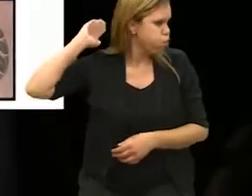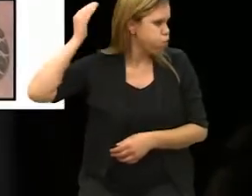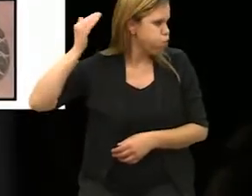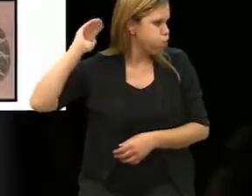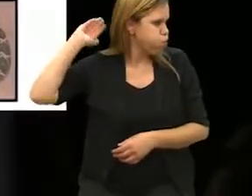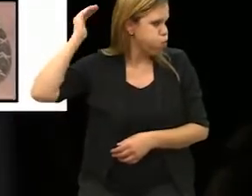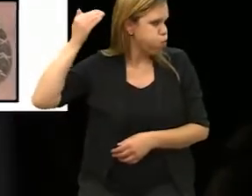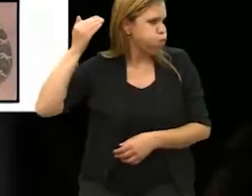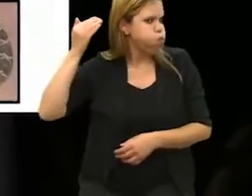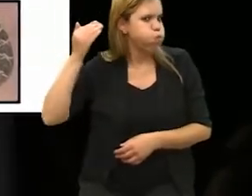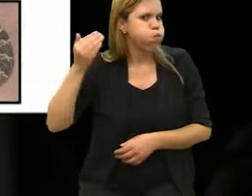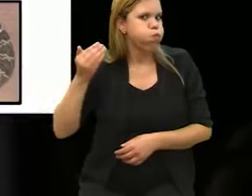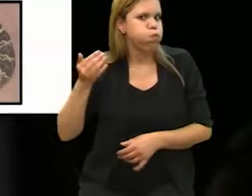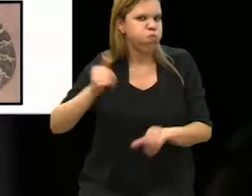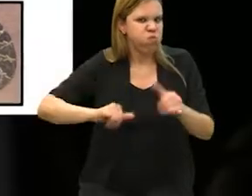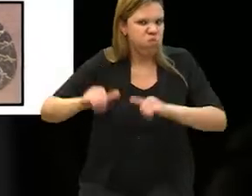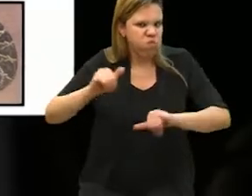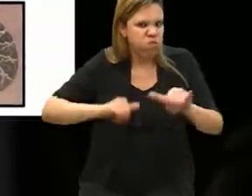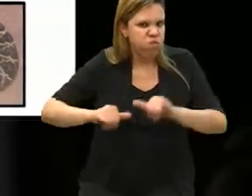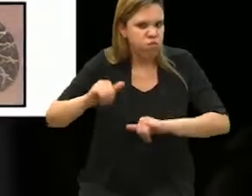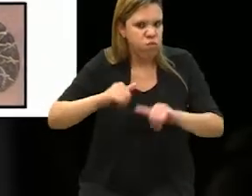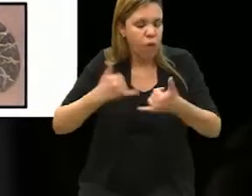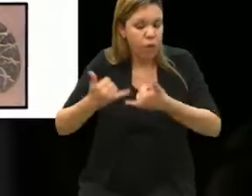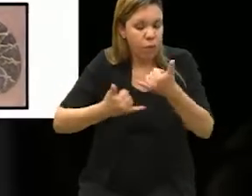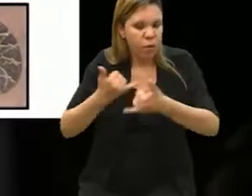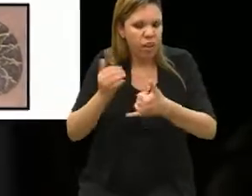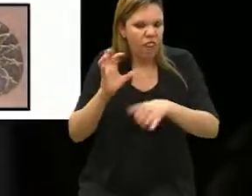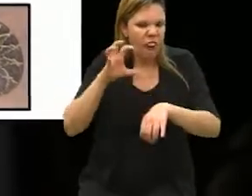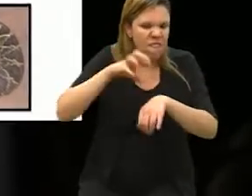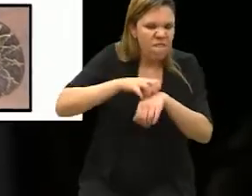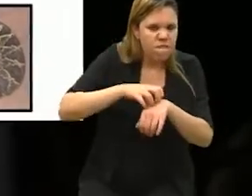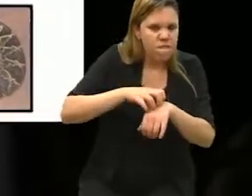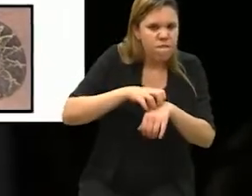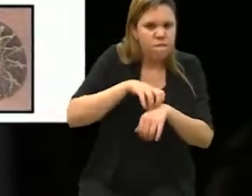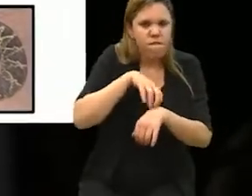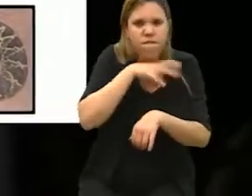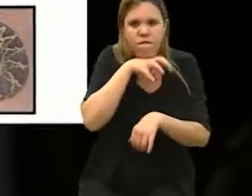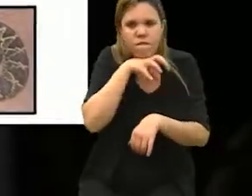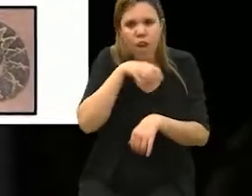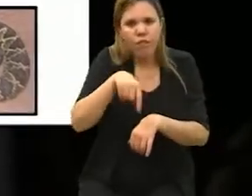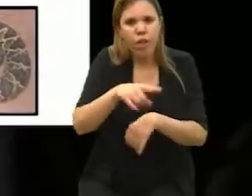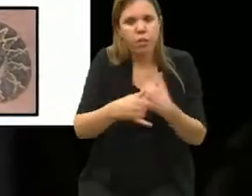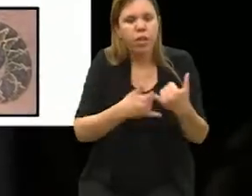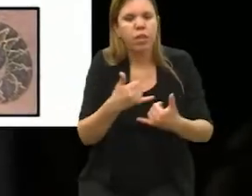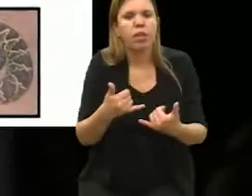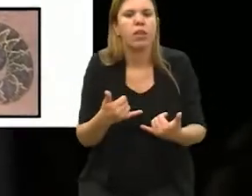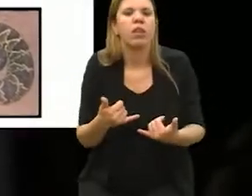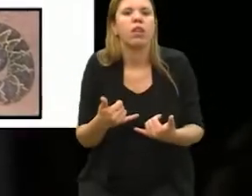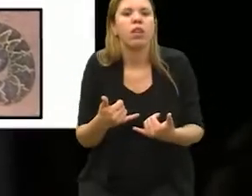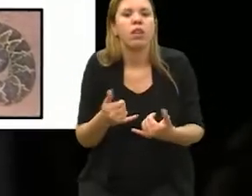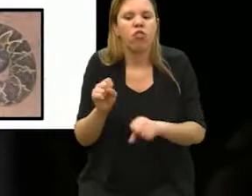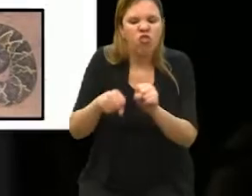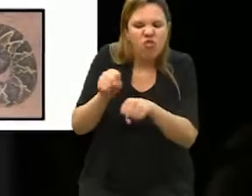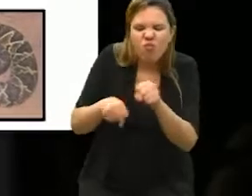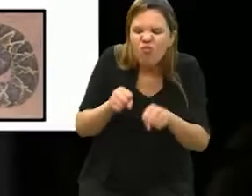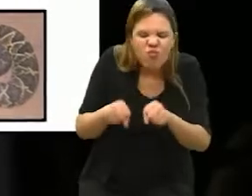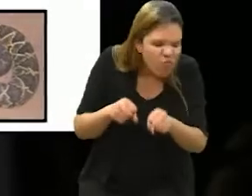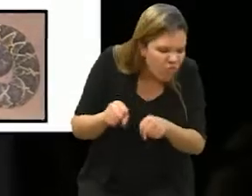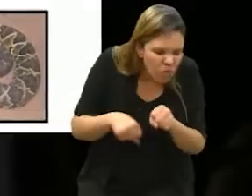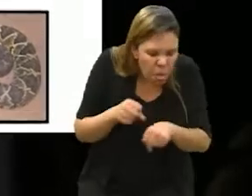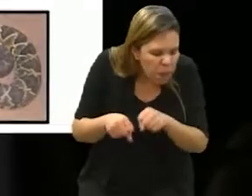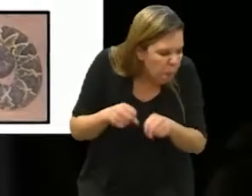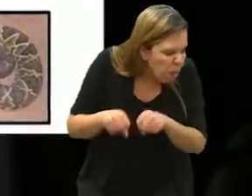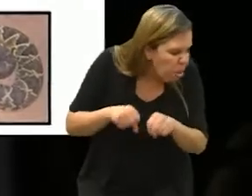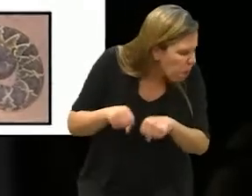dele essas glândulas de veneno que quando o animal vai brincar, abocanhar, normalmente o animal nem mata, mas ele vai brincar. Então ele fica batendo com a pata, aí fica